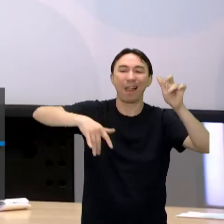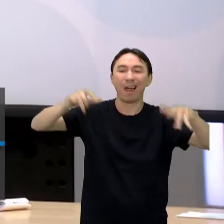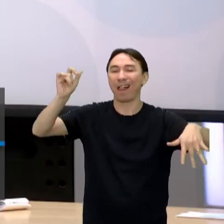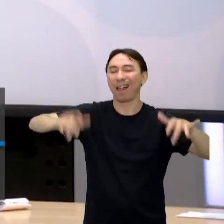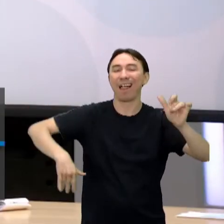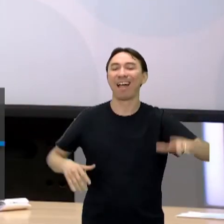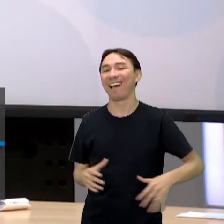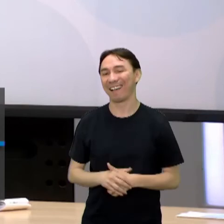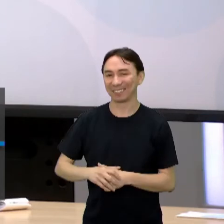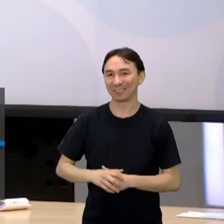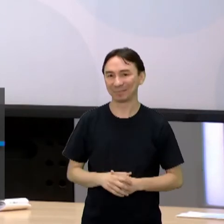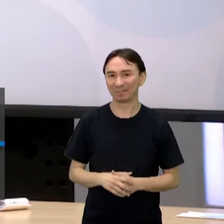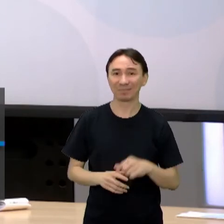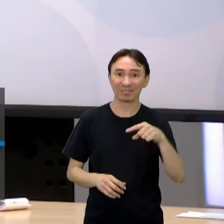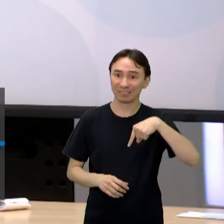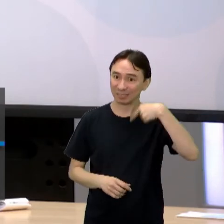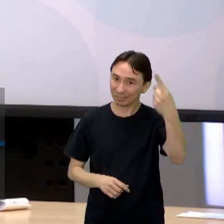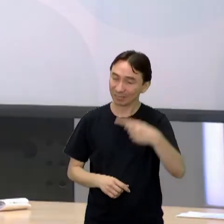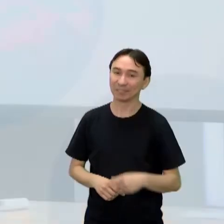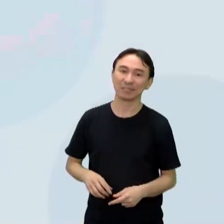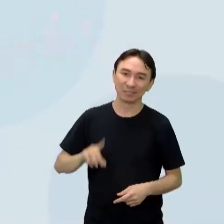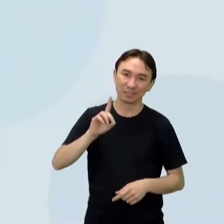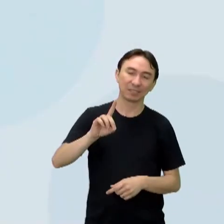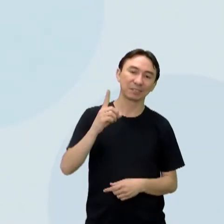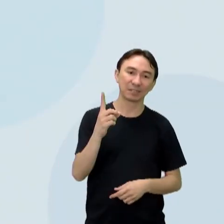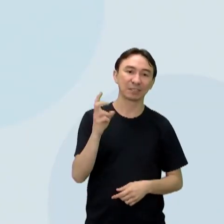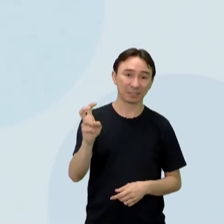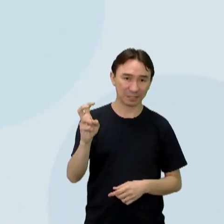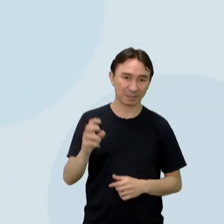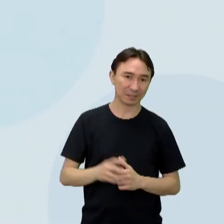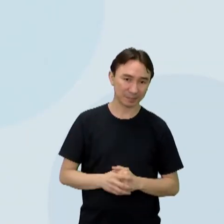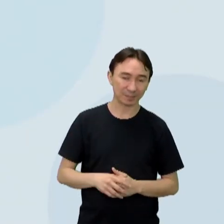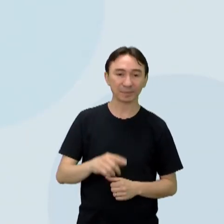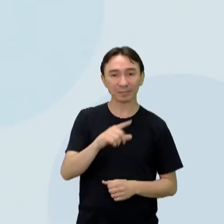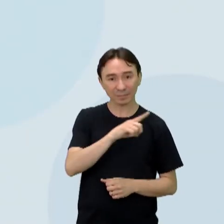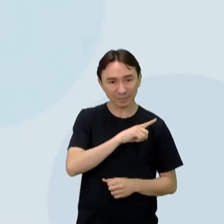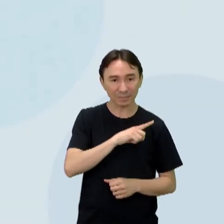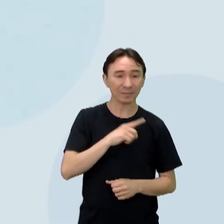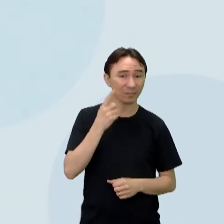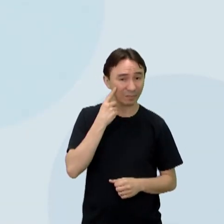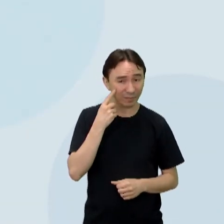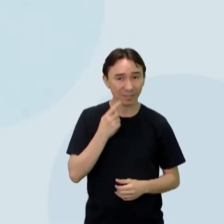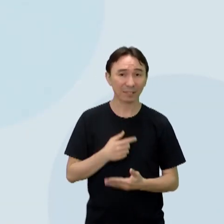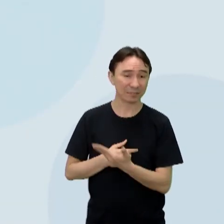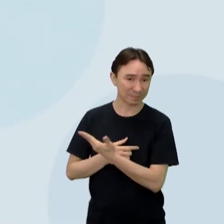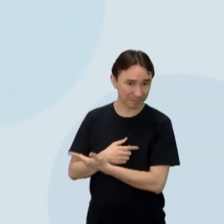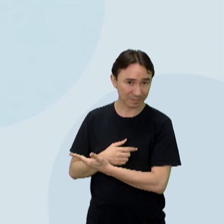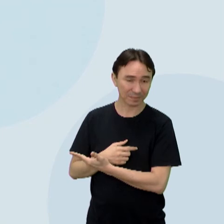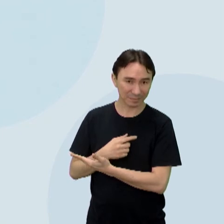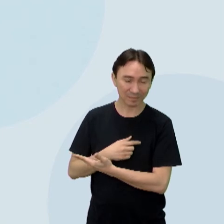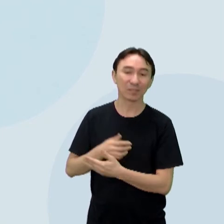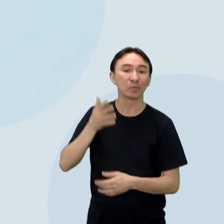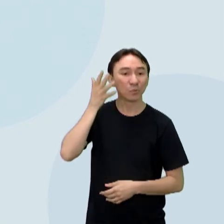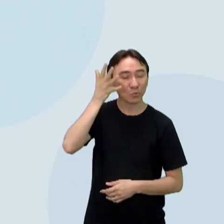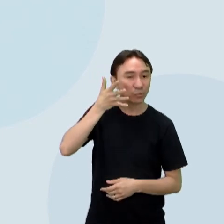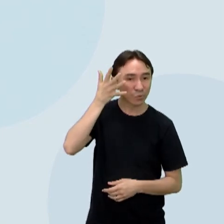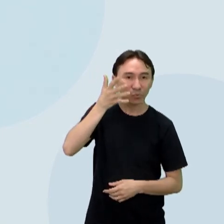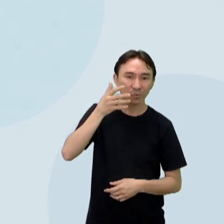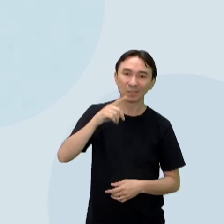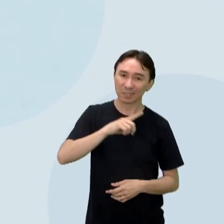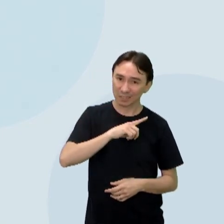então. O descritor estabelecer relações lógico-discursivas presentes no texto, marcadas